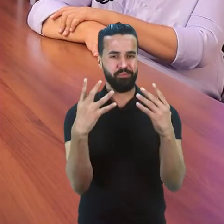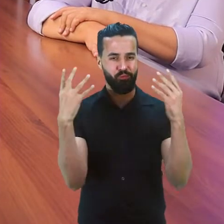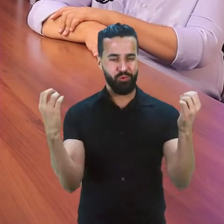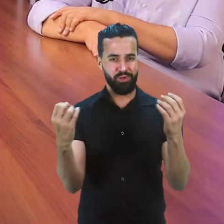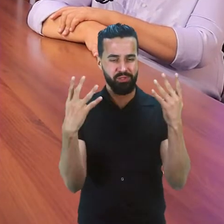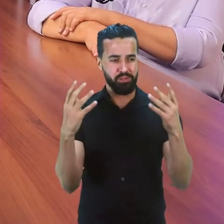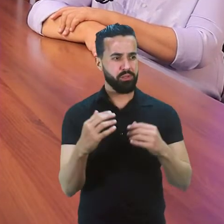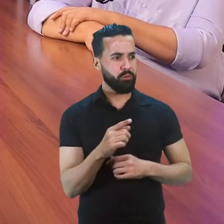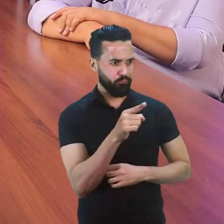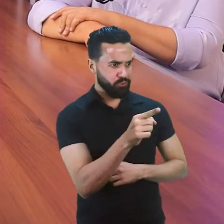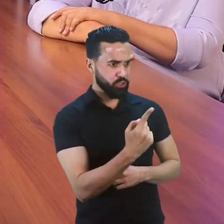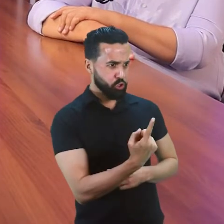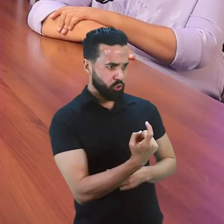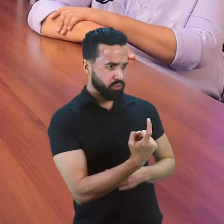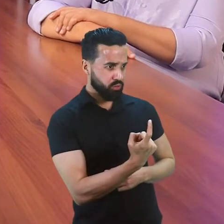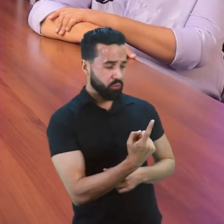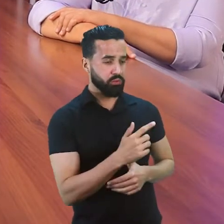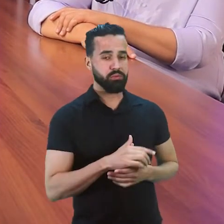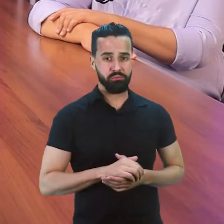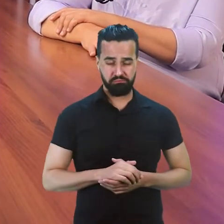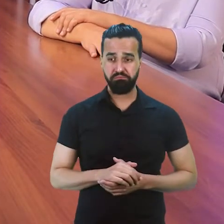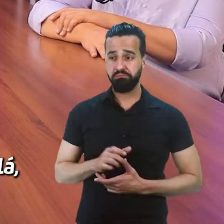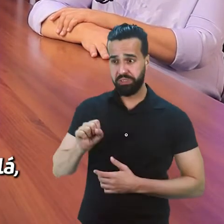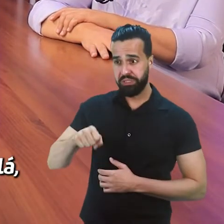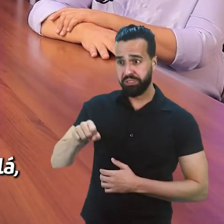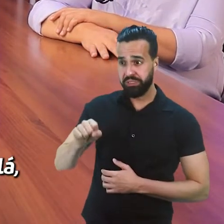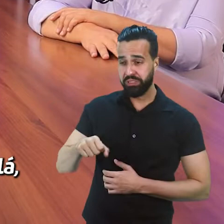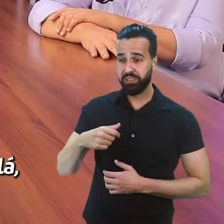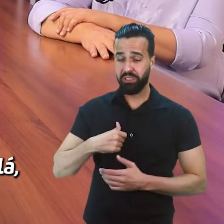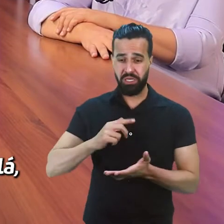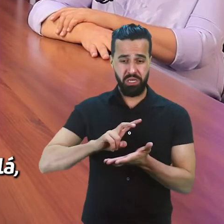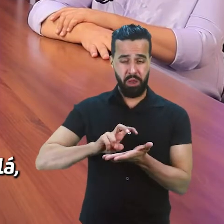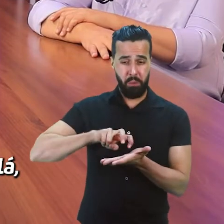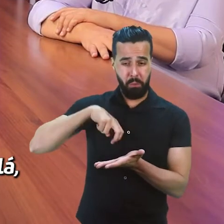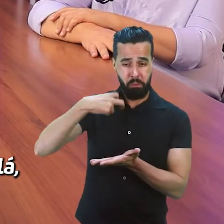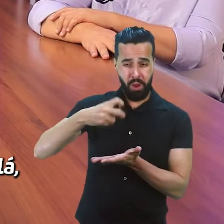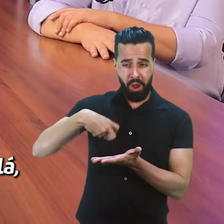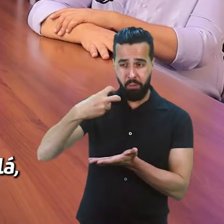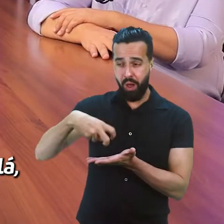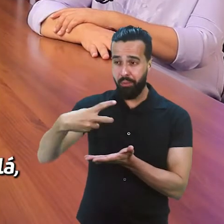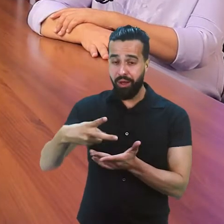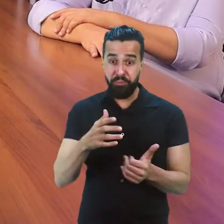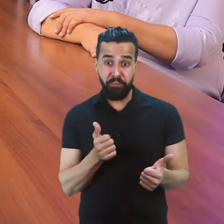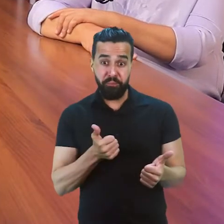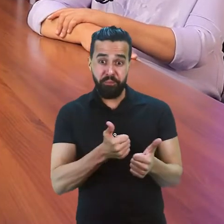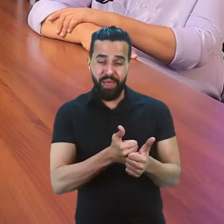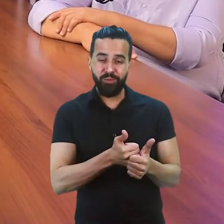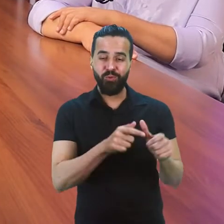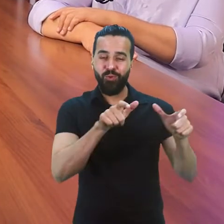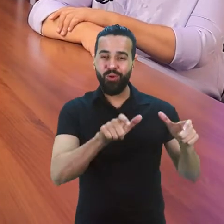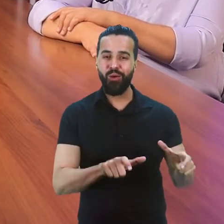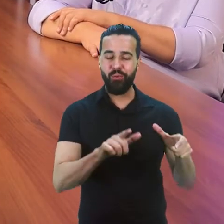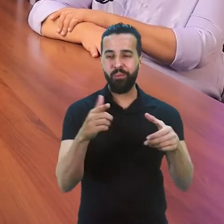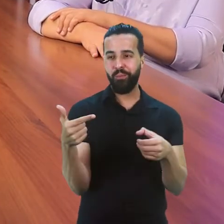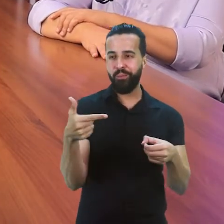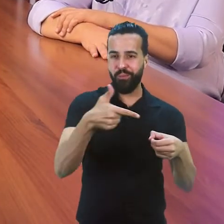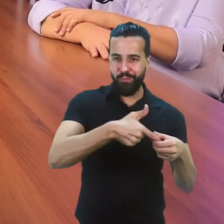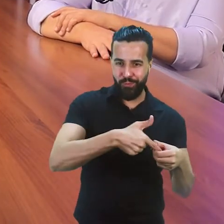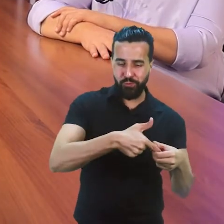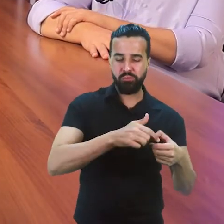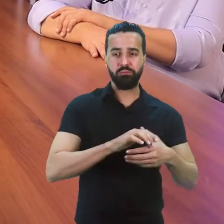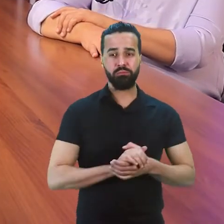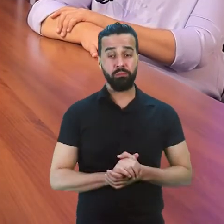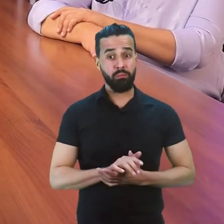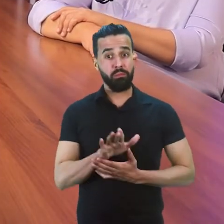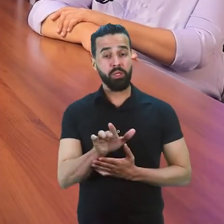estava sozinho? Eu estava sozinho, eu capotei meu carro em frente ao único posto de combustível que tinha lá, que era na beira da rodovia. E, por coincidência,